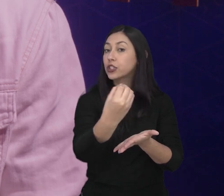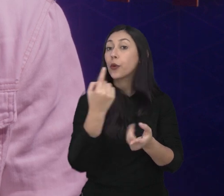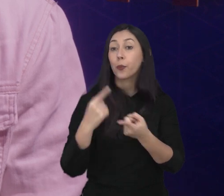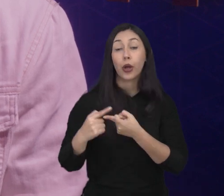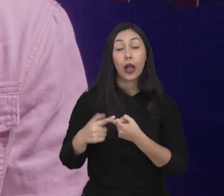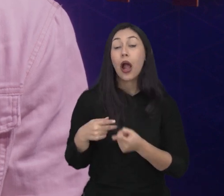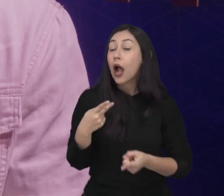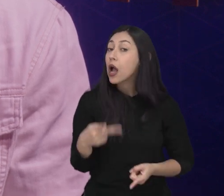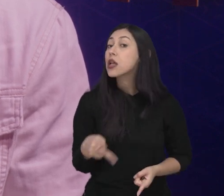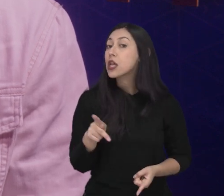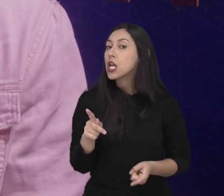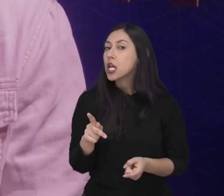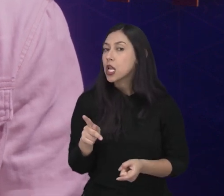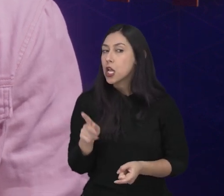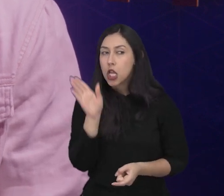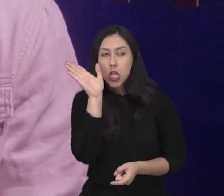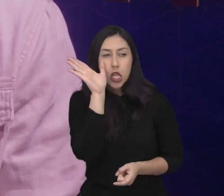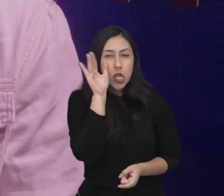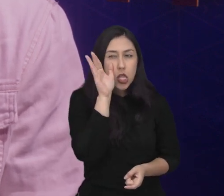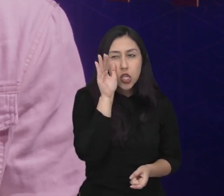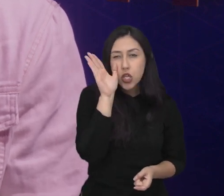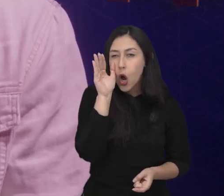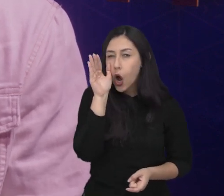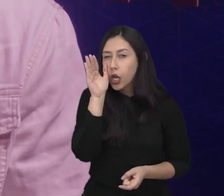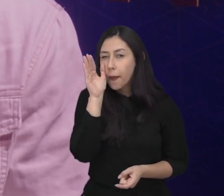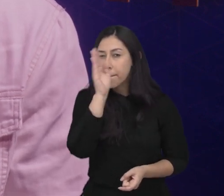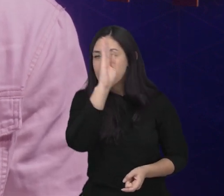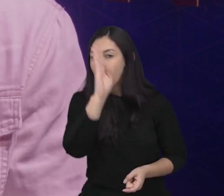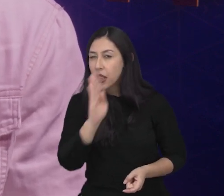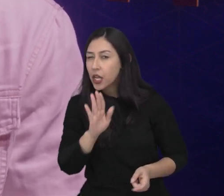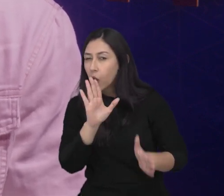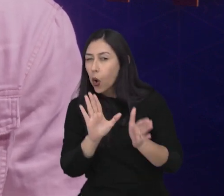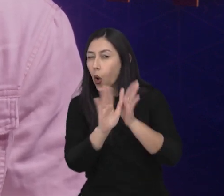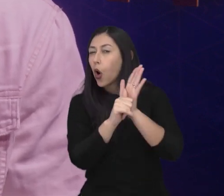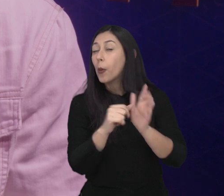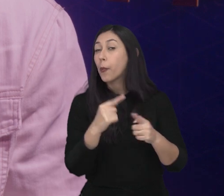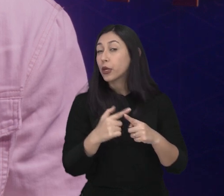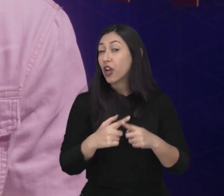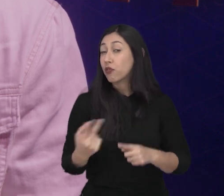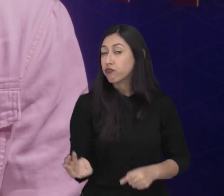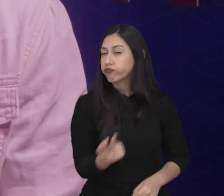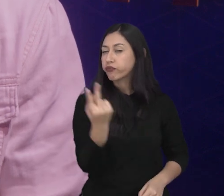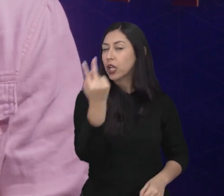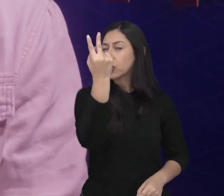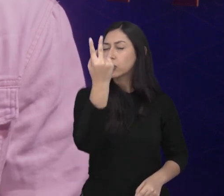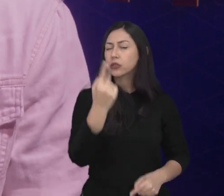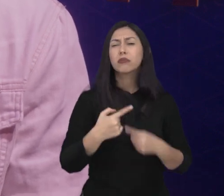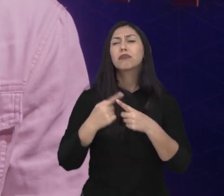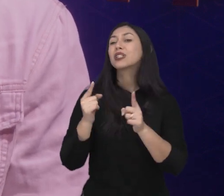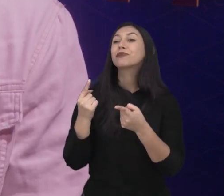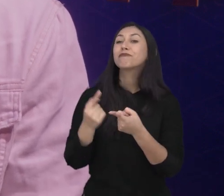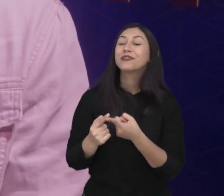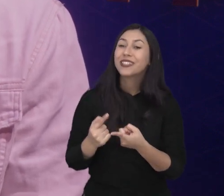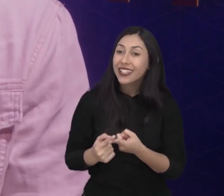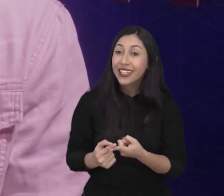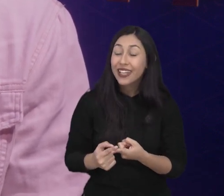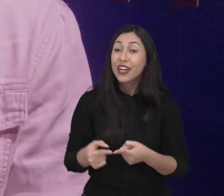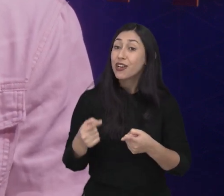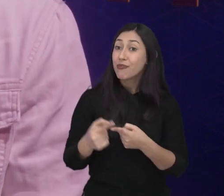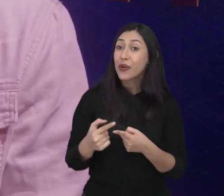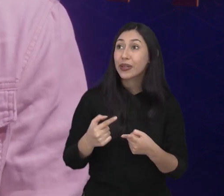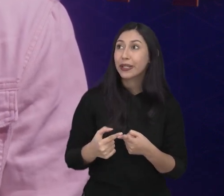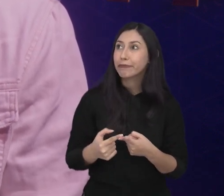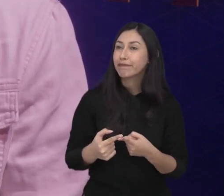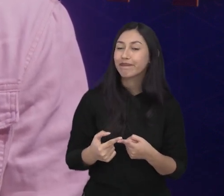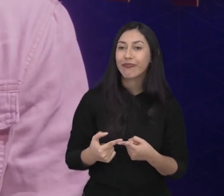os batedores de carteira roubam muito passaporte, porque o passaporte brasileiro ele vale muito. E por que vale muito? Porque